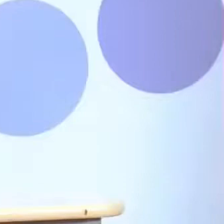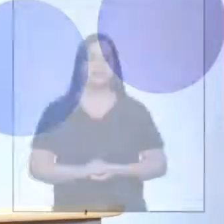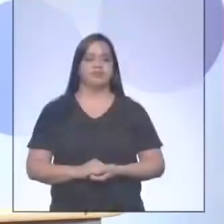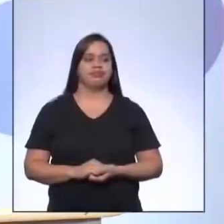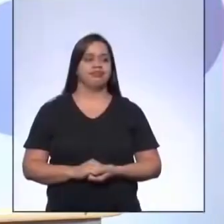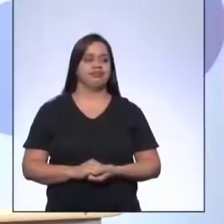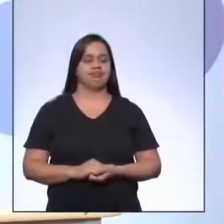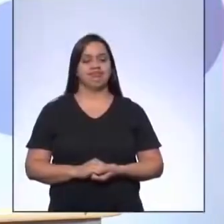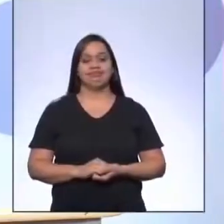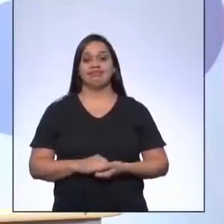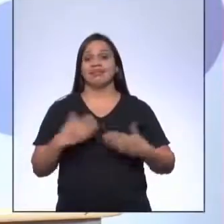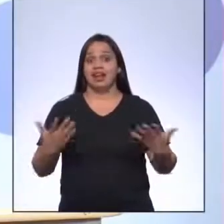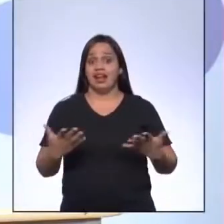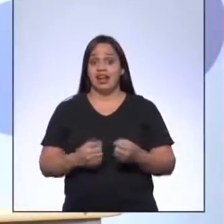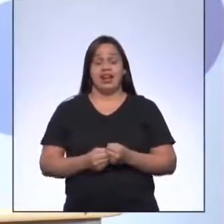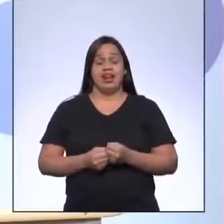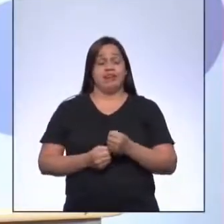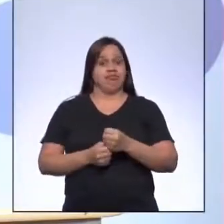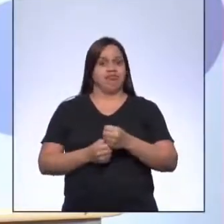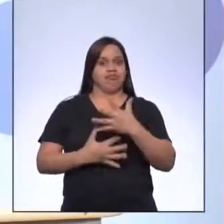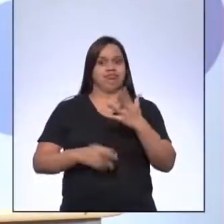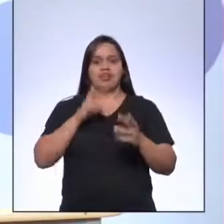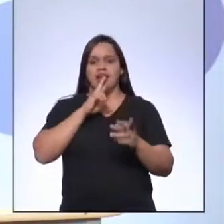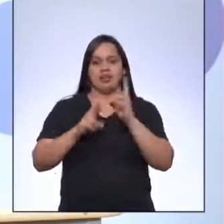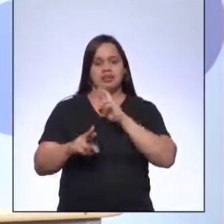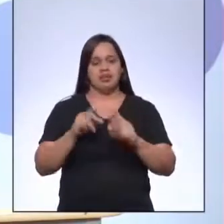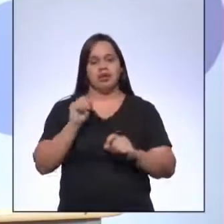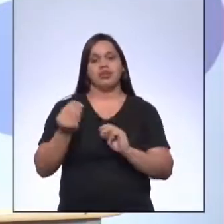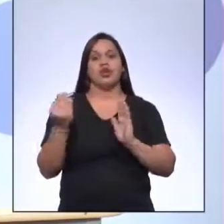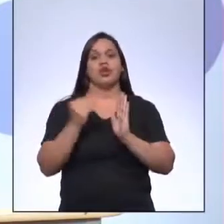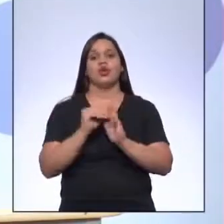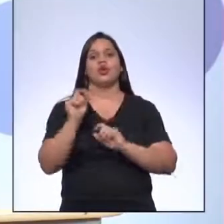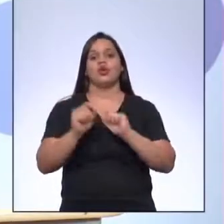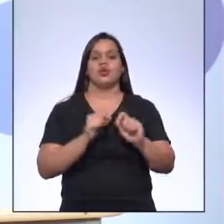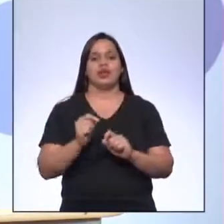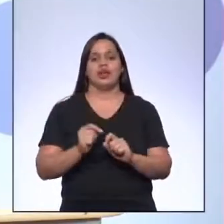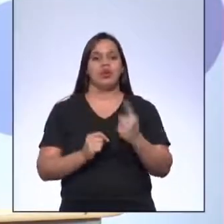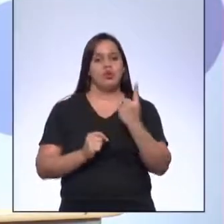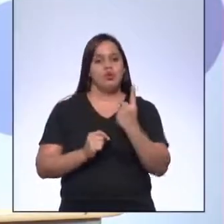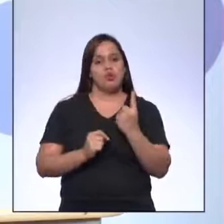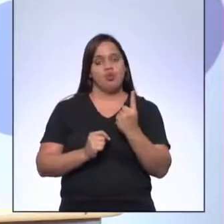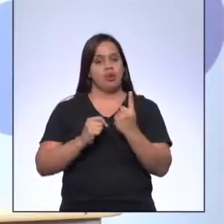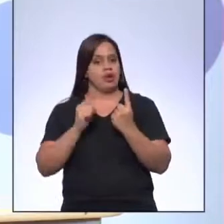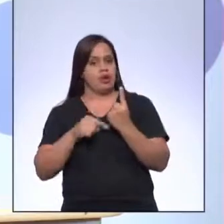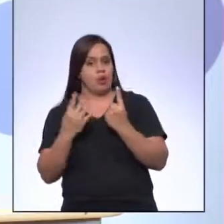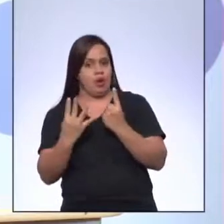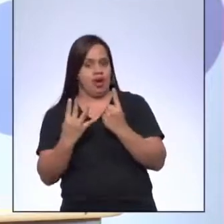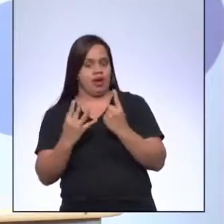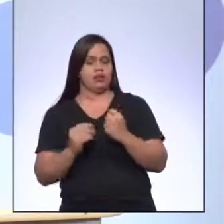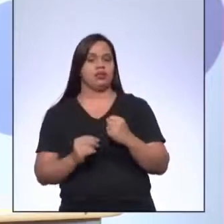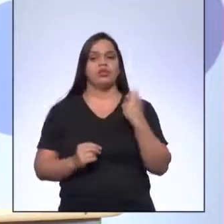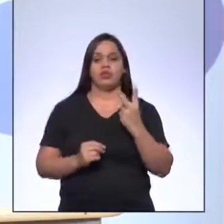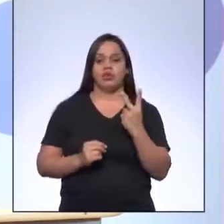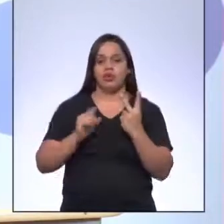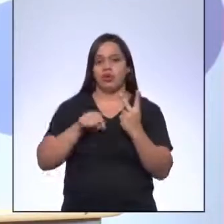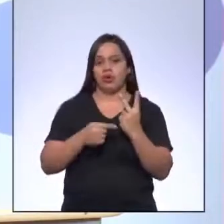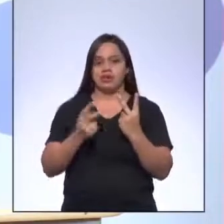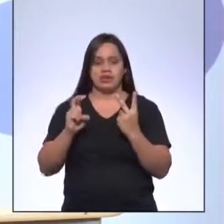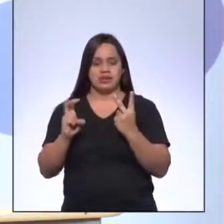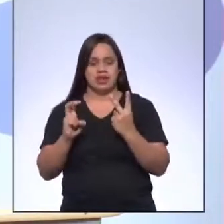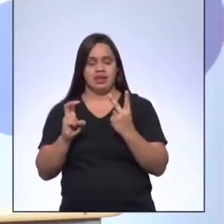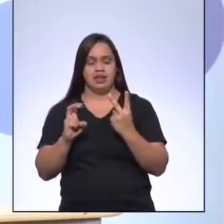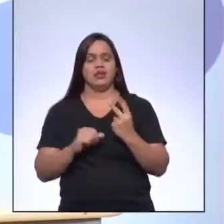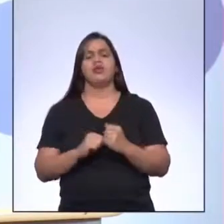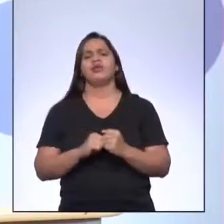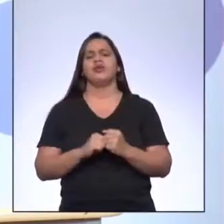Há muitas respostas aqui né colocando um e 42 e cinco Carlos